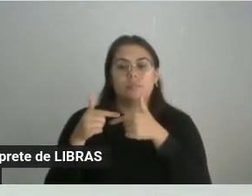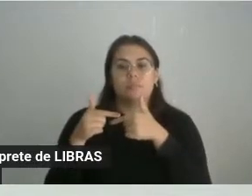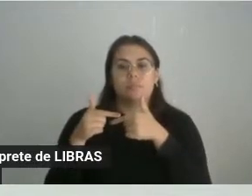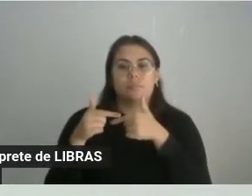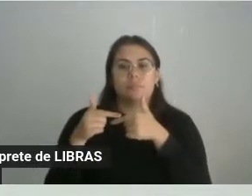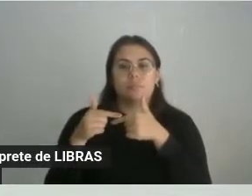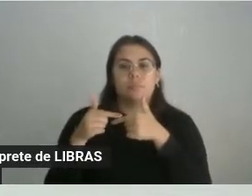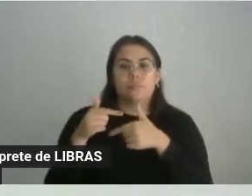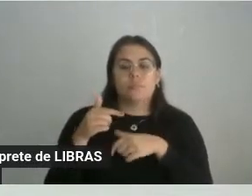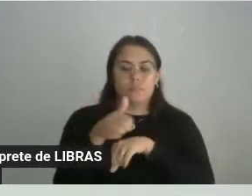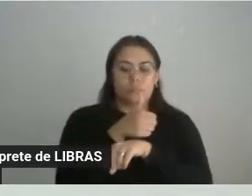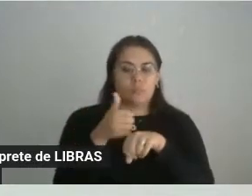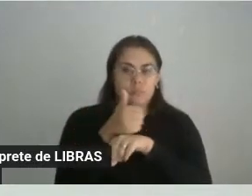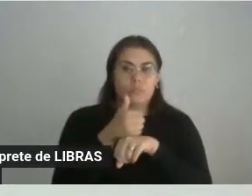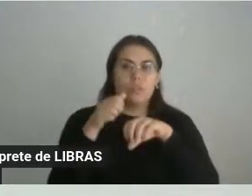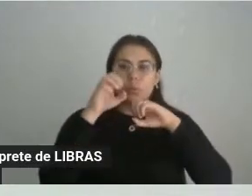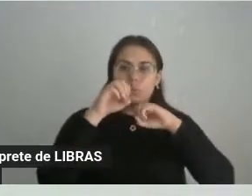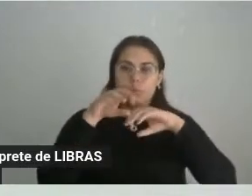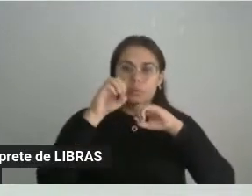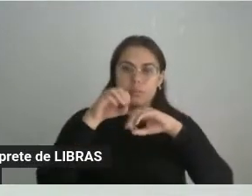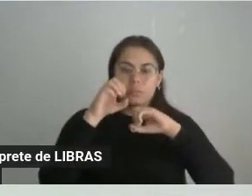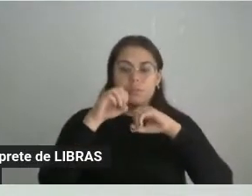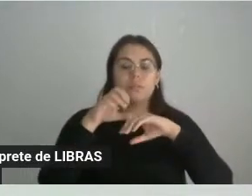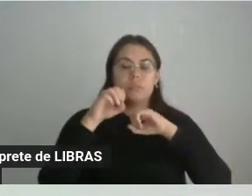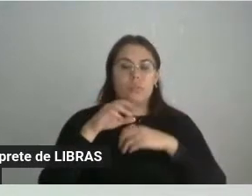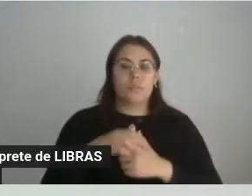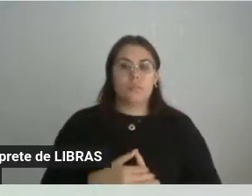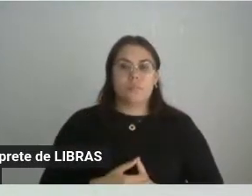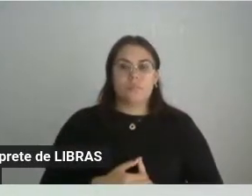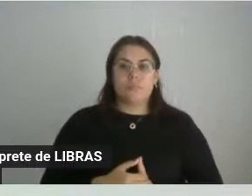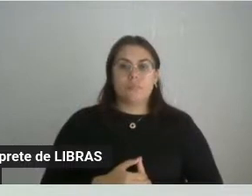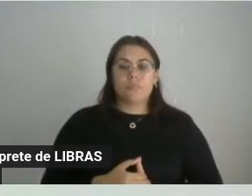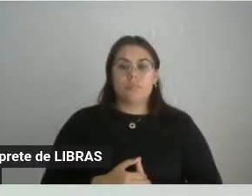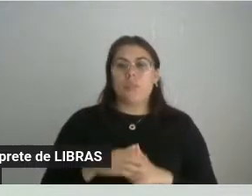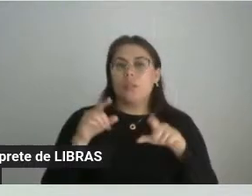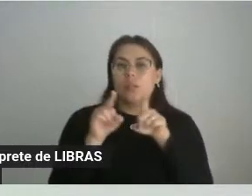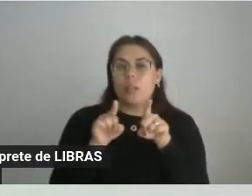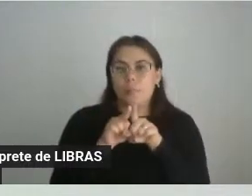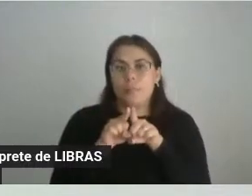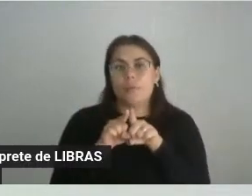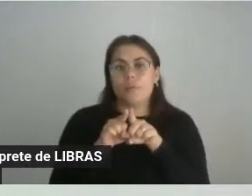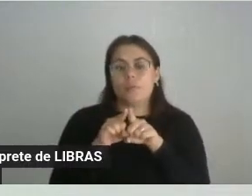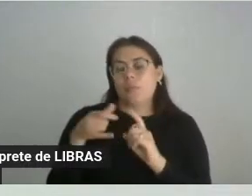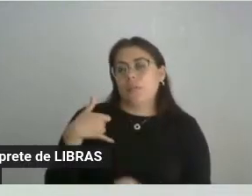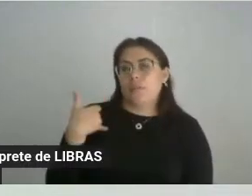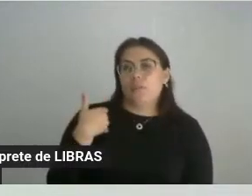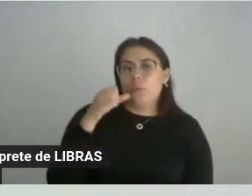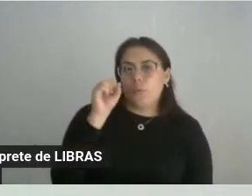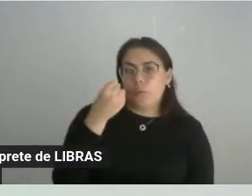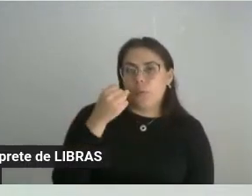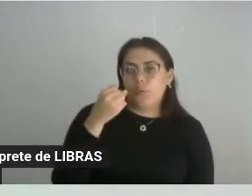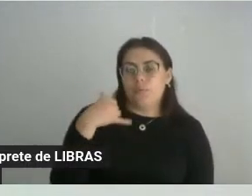de profissionais de educação e do magistério, né? Também a partir dos 8, dos 9, dos